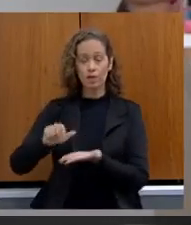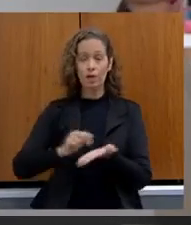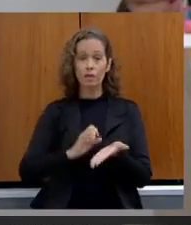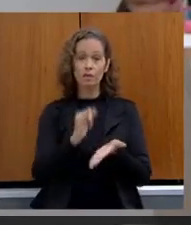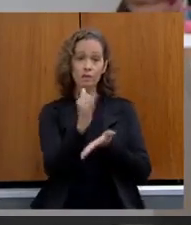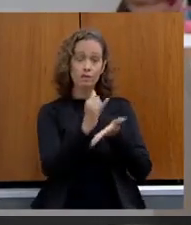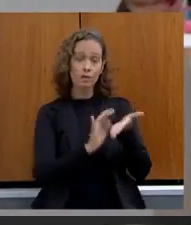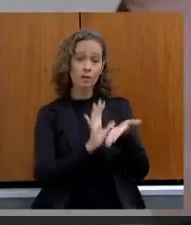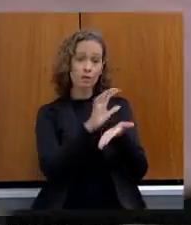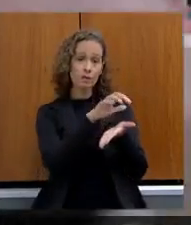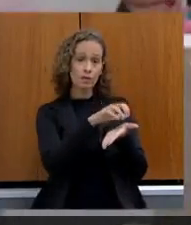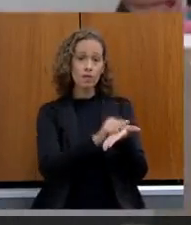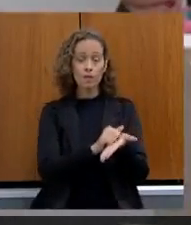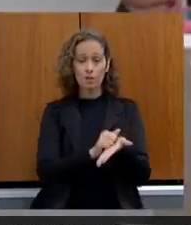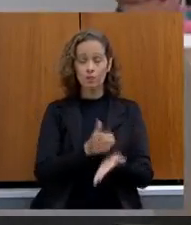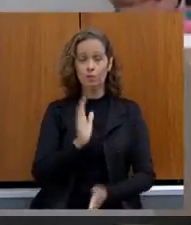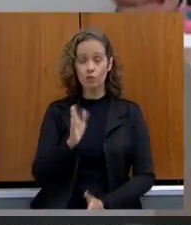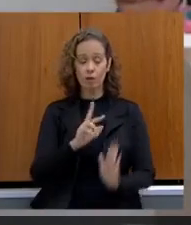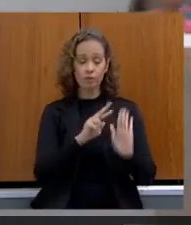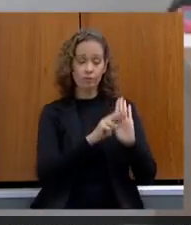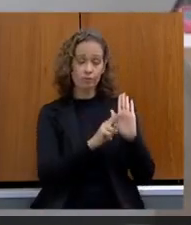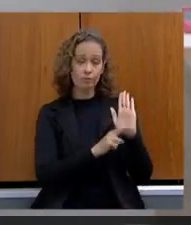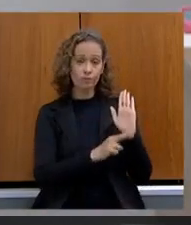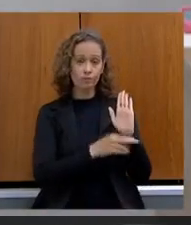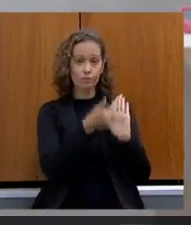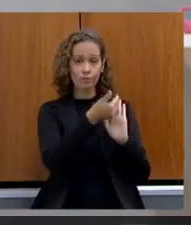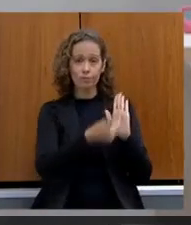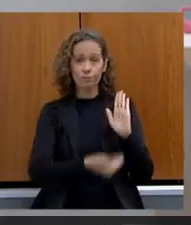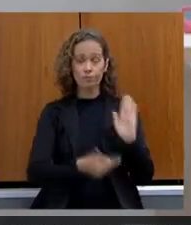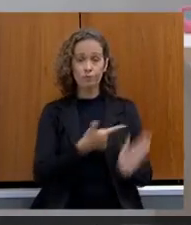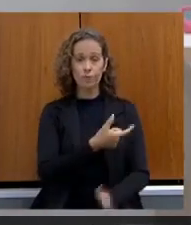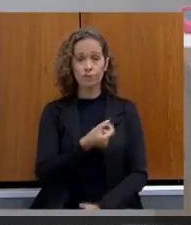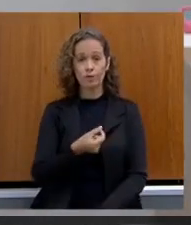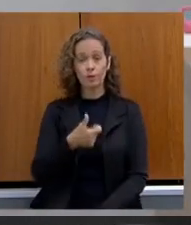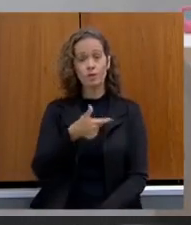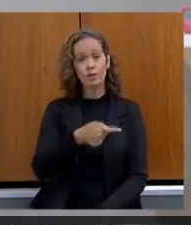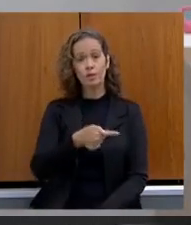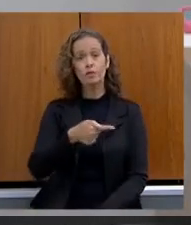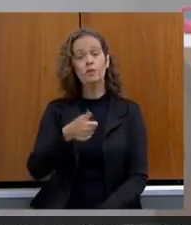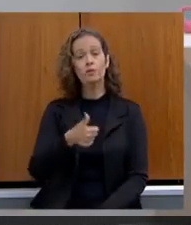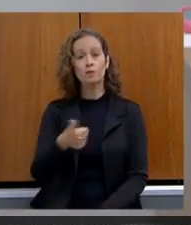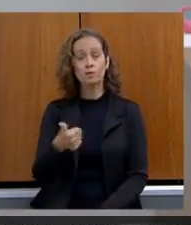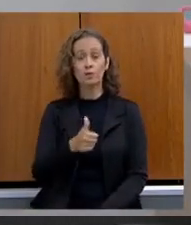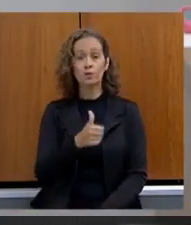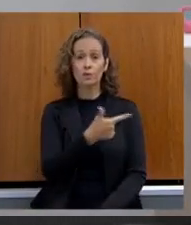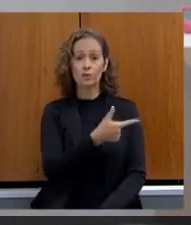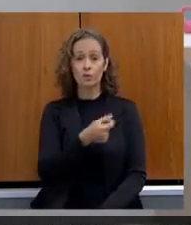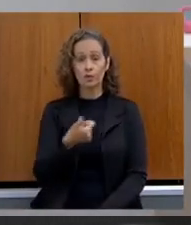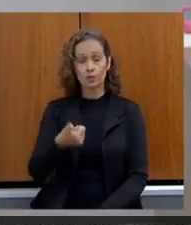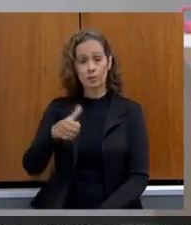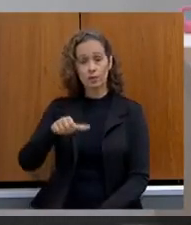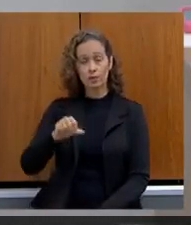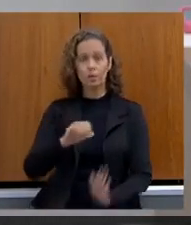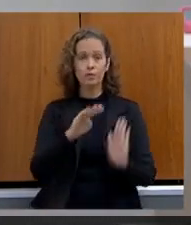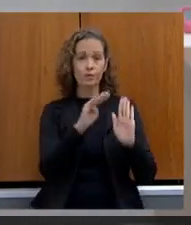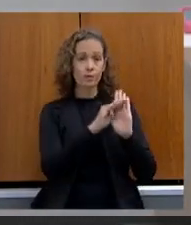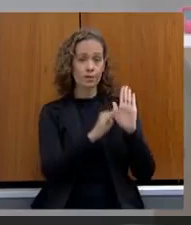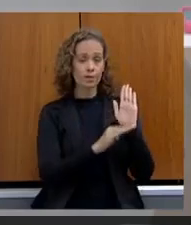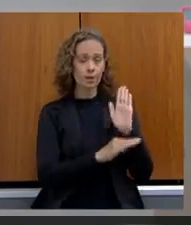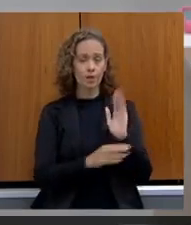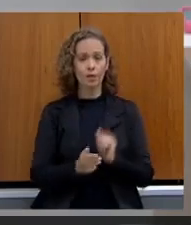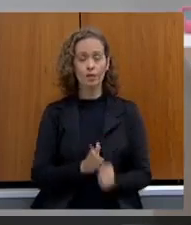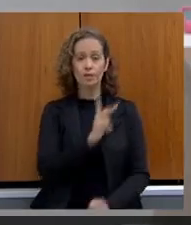inscritos nos termos da deliberação da mesa 2711 de 2019 a seguinte ordem